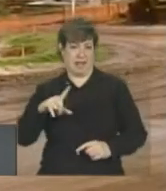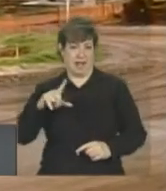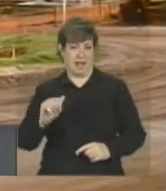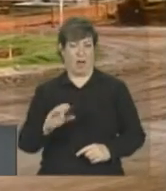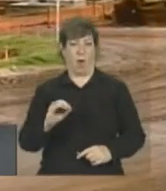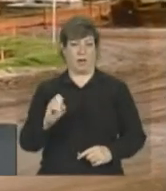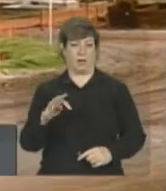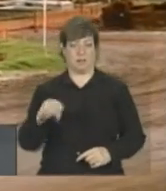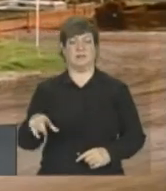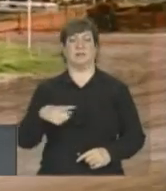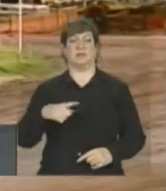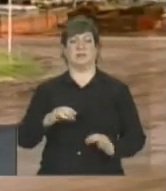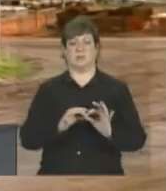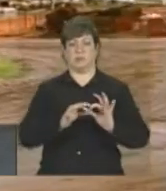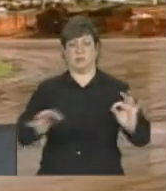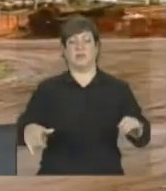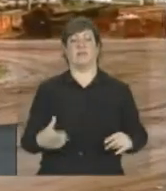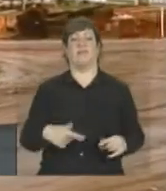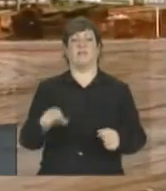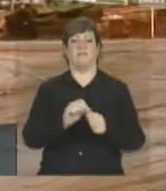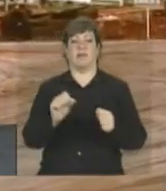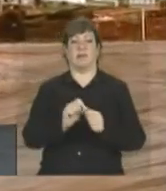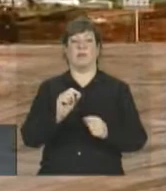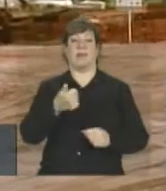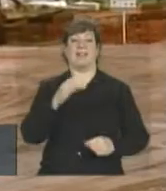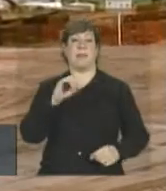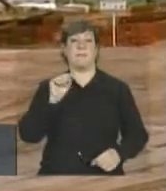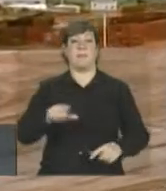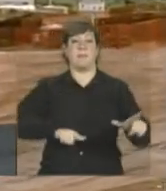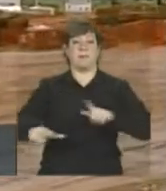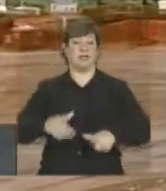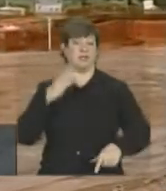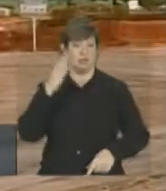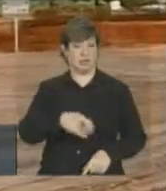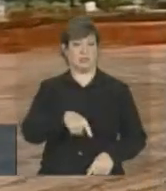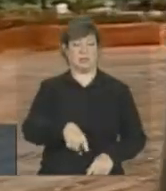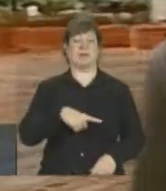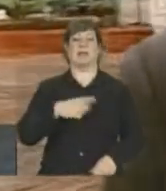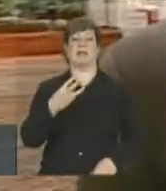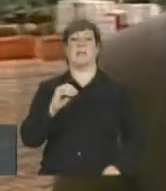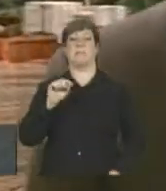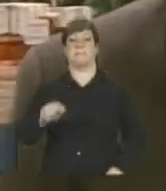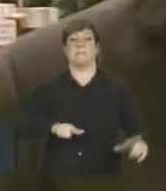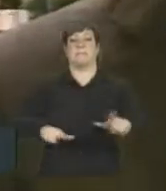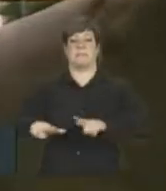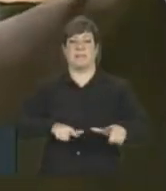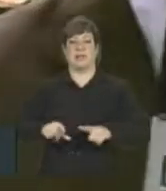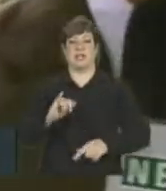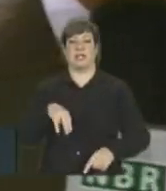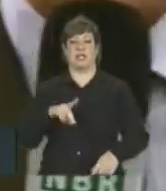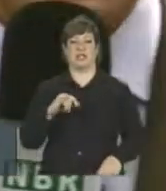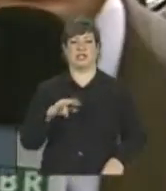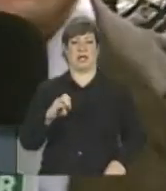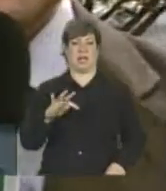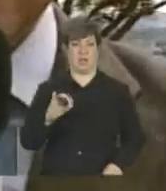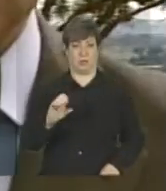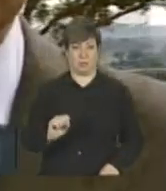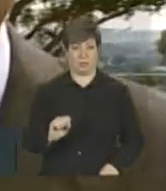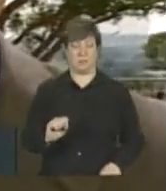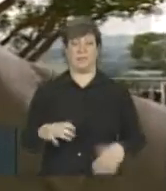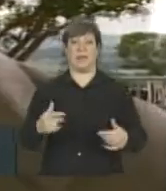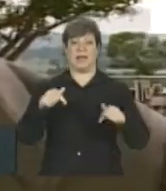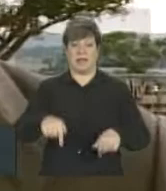km de ferrovia estão sendo gerados 10 mil empregos diretos e 30 mil empregos indiretos